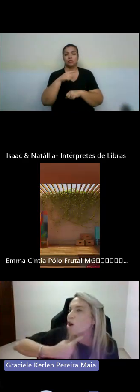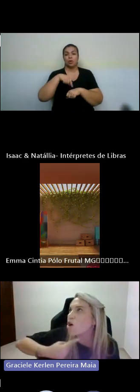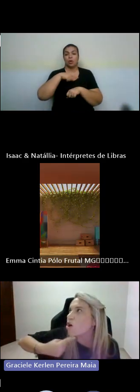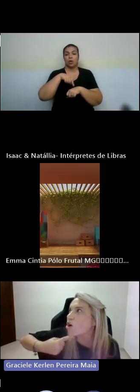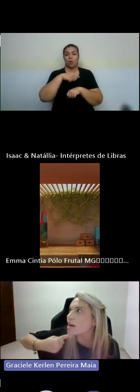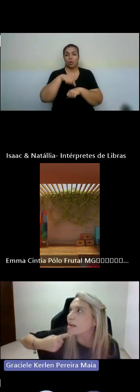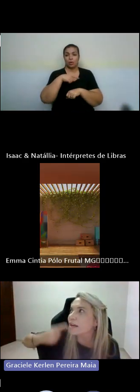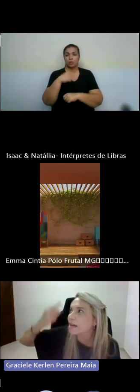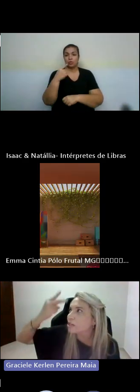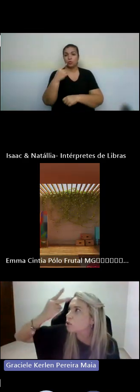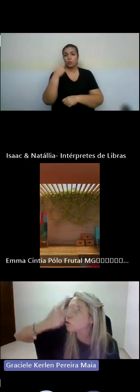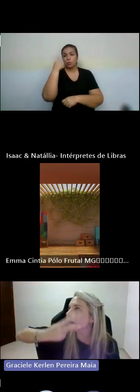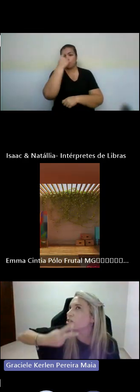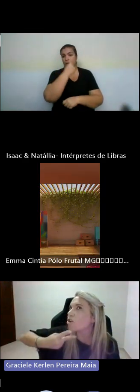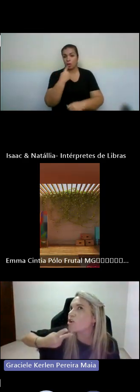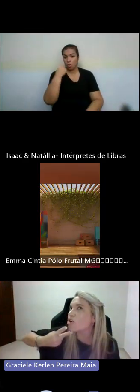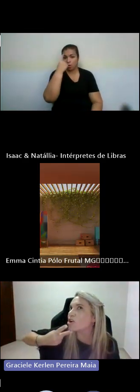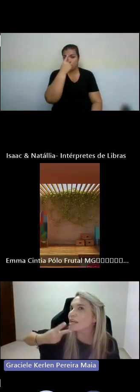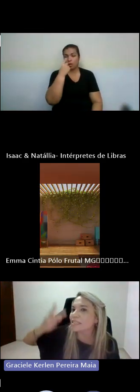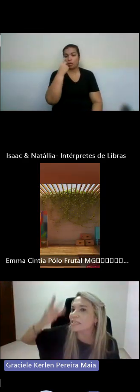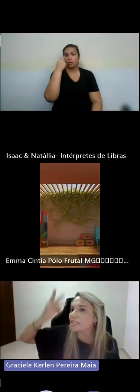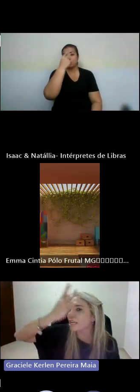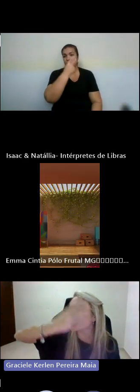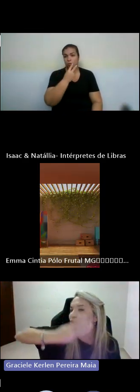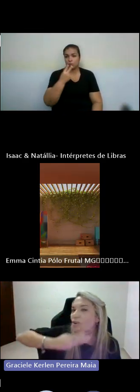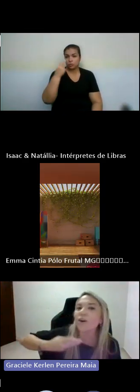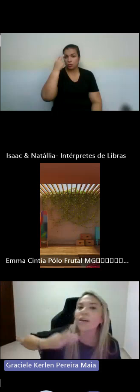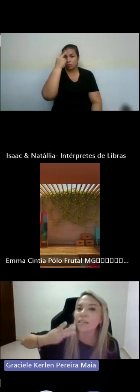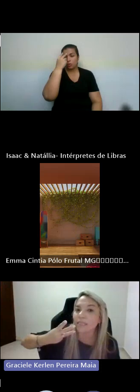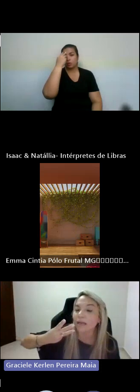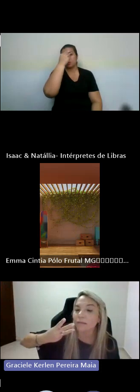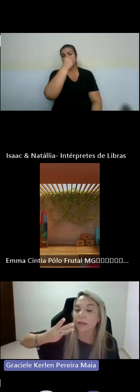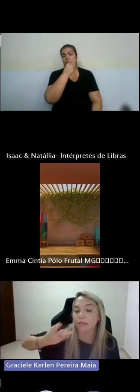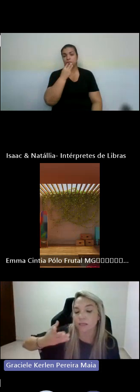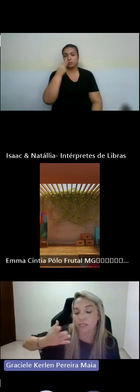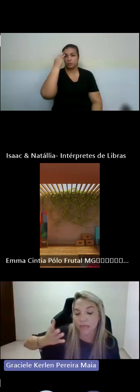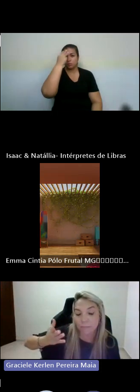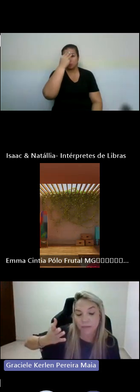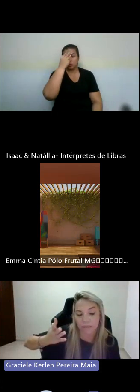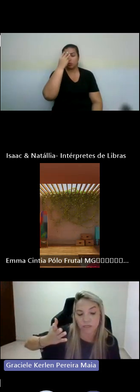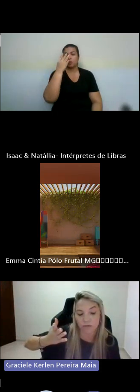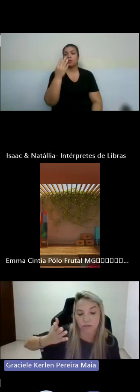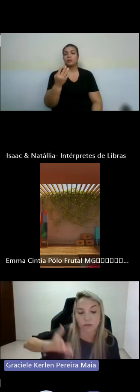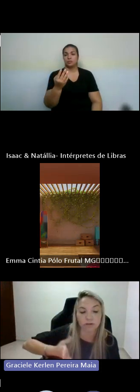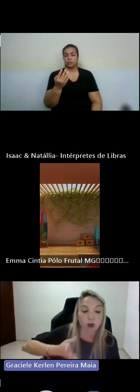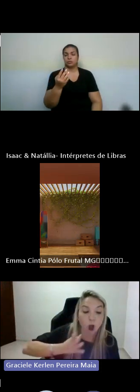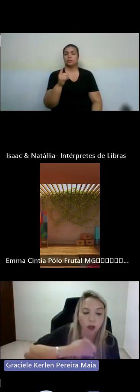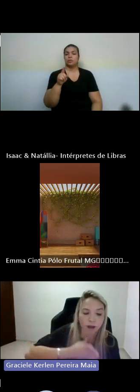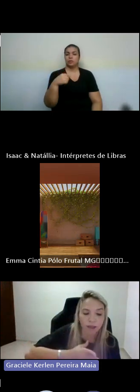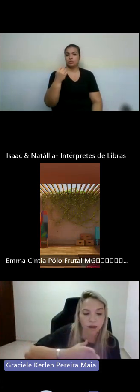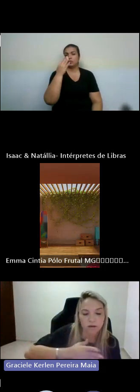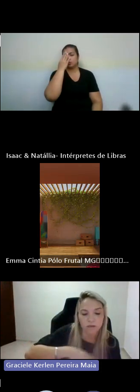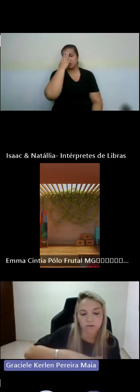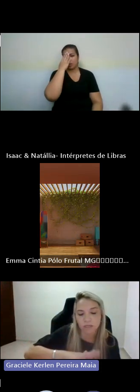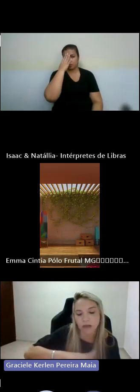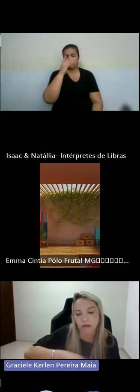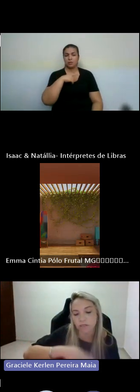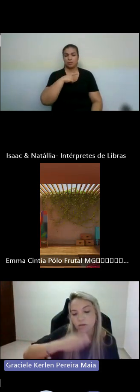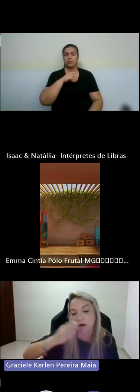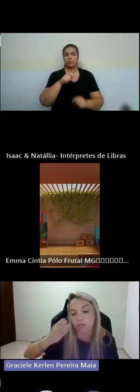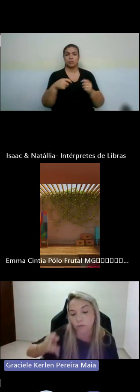1 hora, 2 horas, 3 horas, né? A gente sabe que existe o sinal de hora,